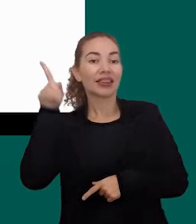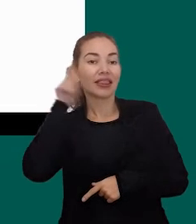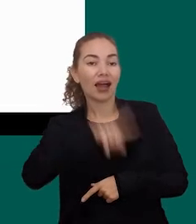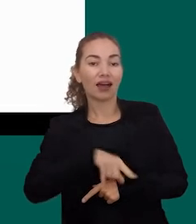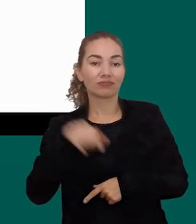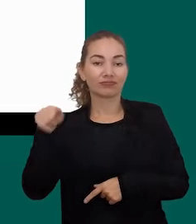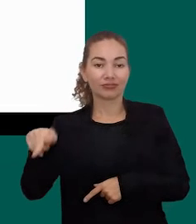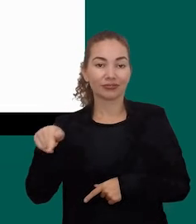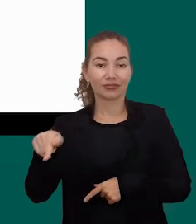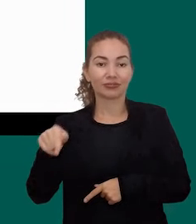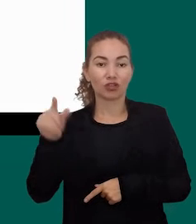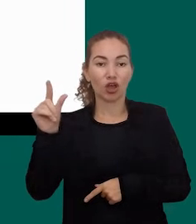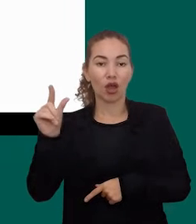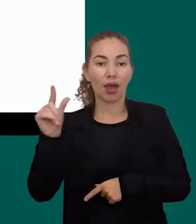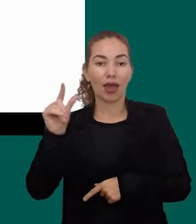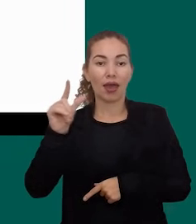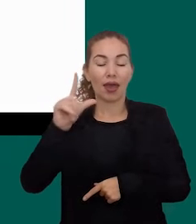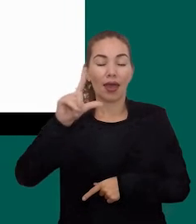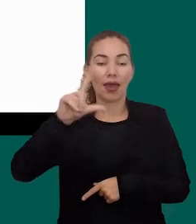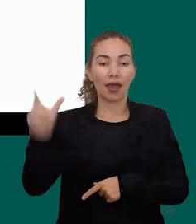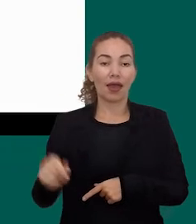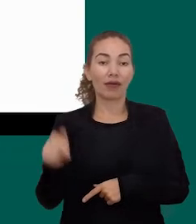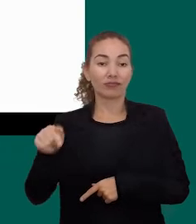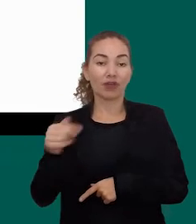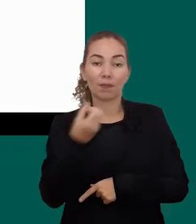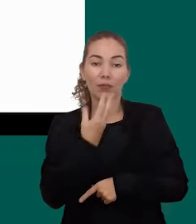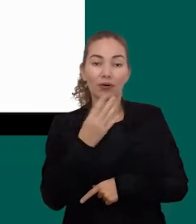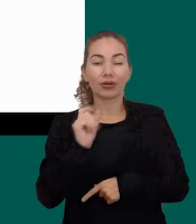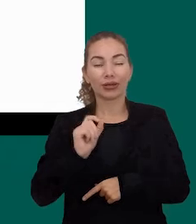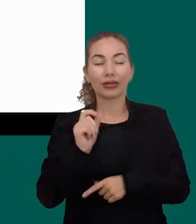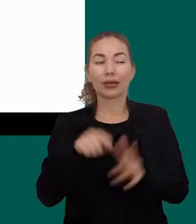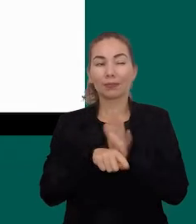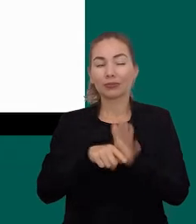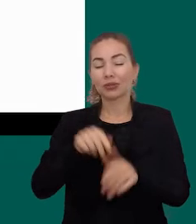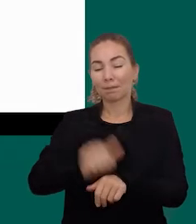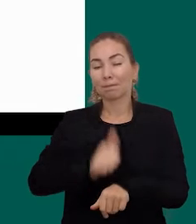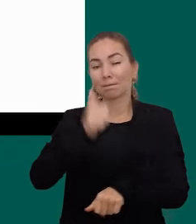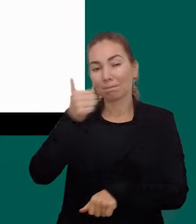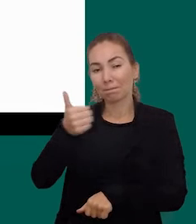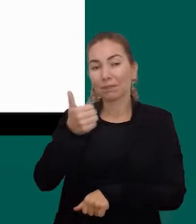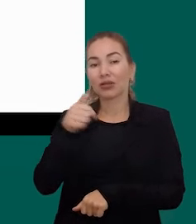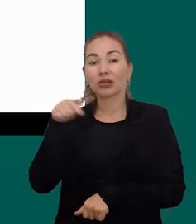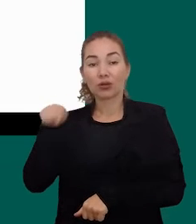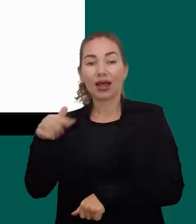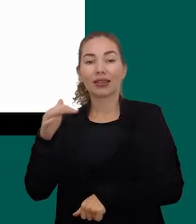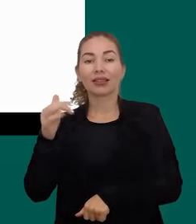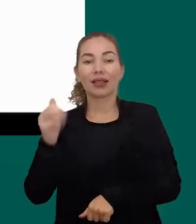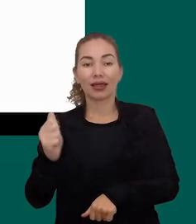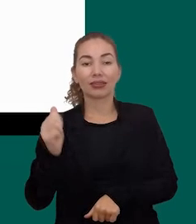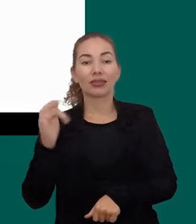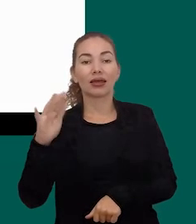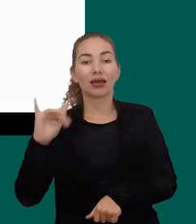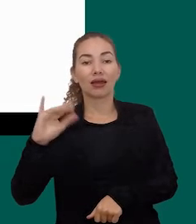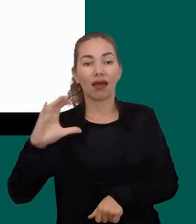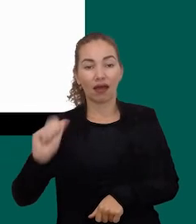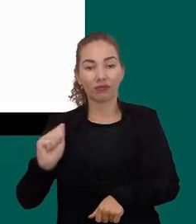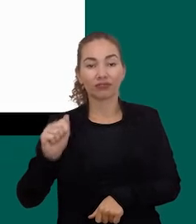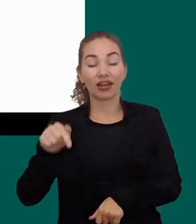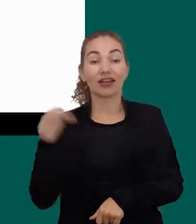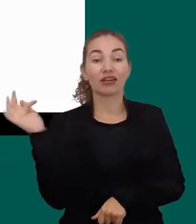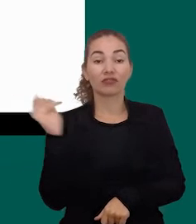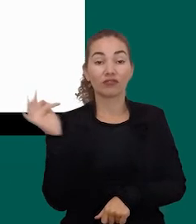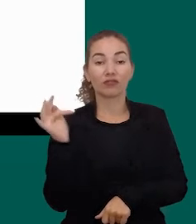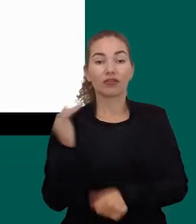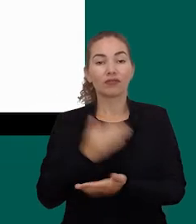companhia já trabalha com o estudo de um possível booster para melhorar a eficácia da vacina lá na África do Sul. Em fevereiro, eles iniciaram